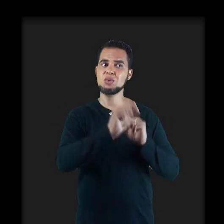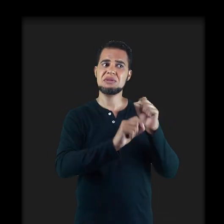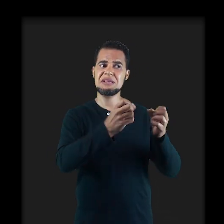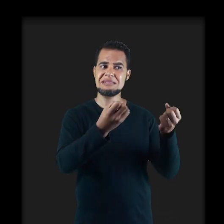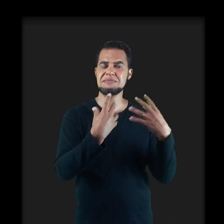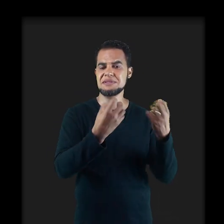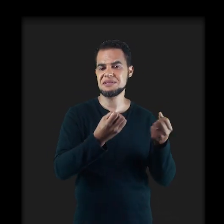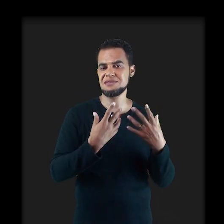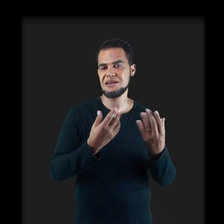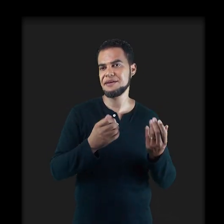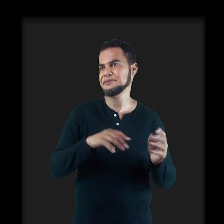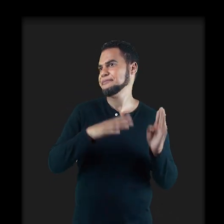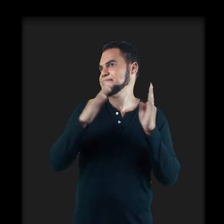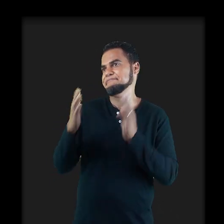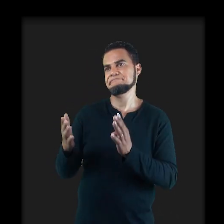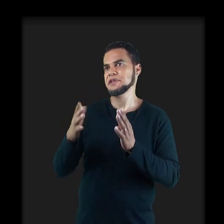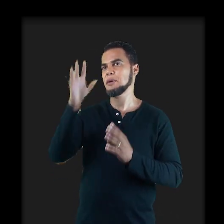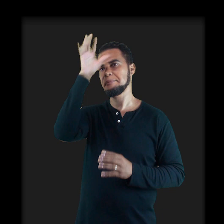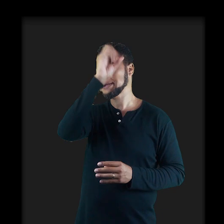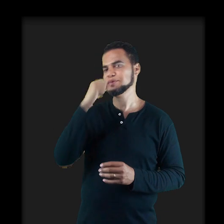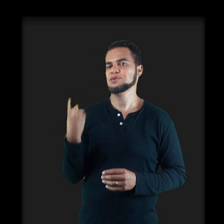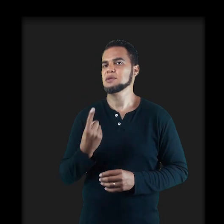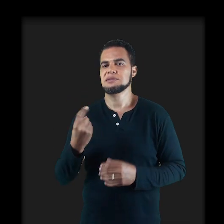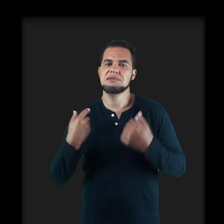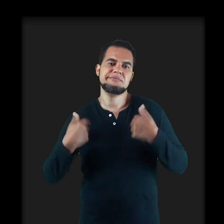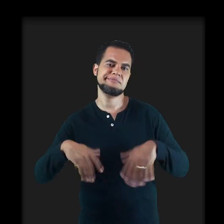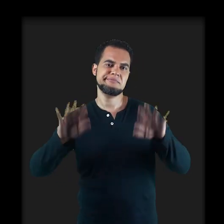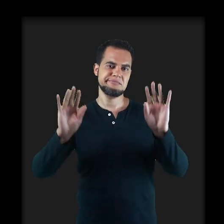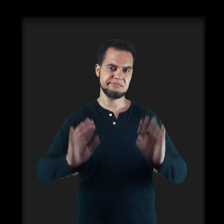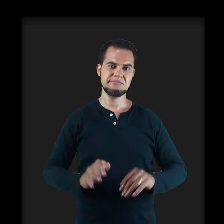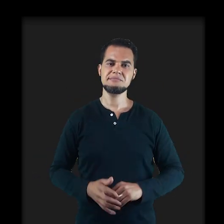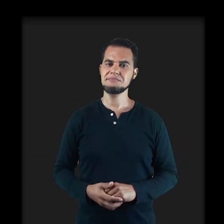eles me ensinaram, né? E o outro eu aprendi por conta.